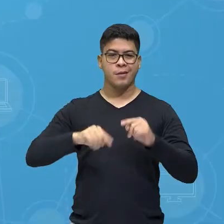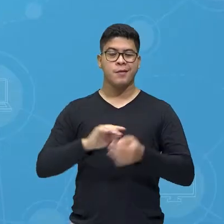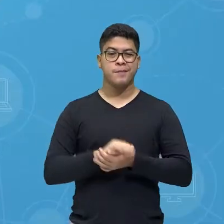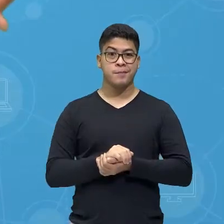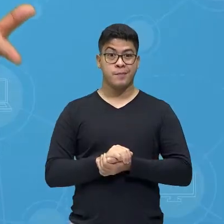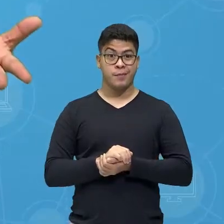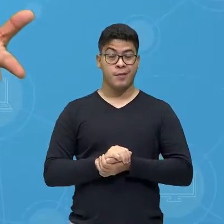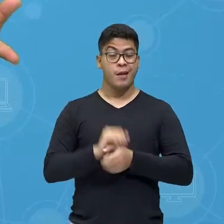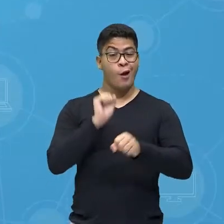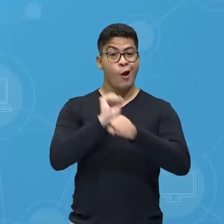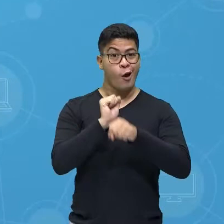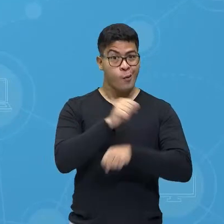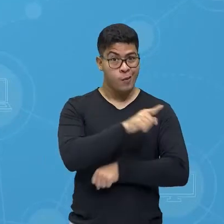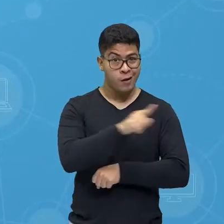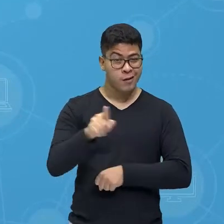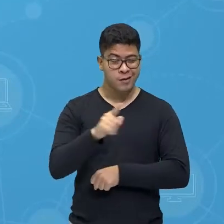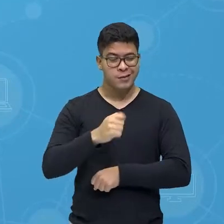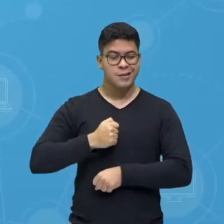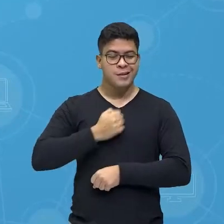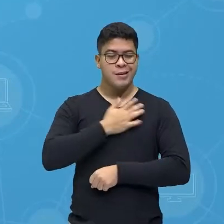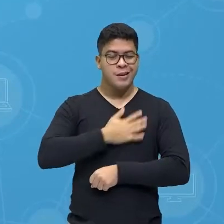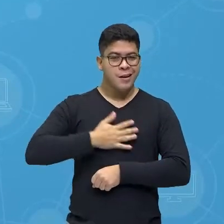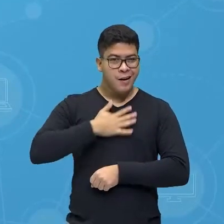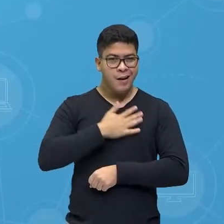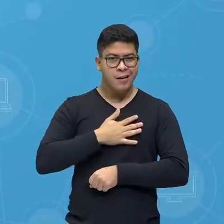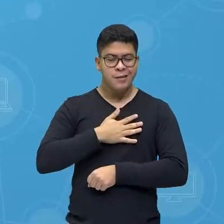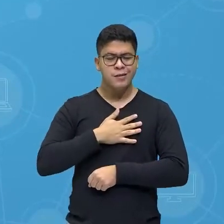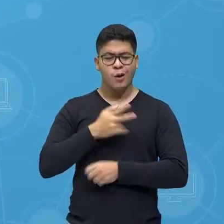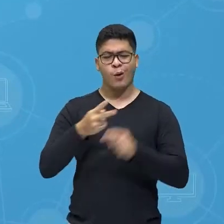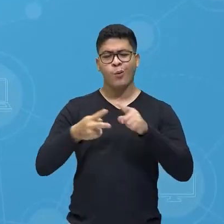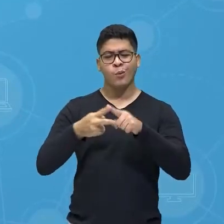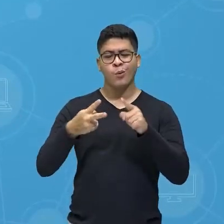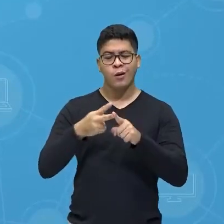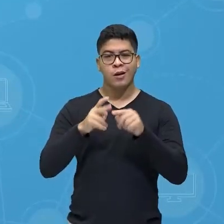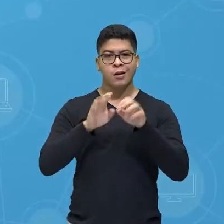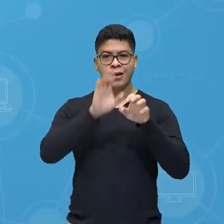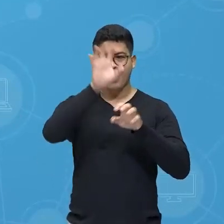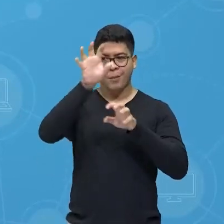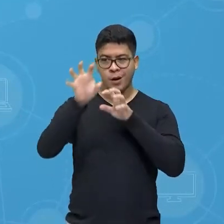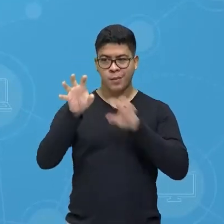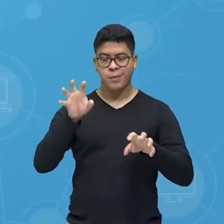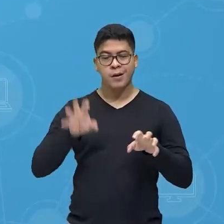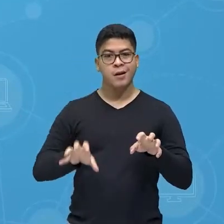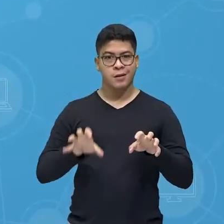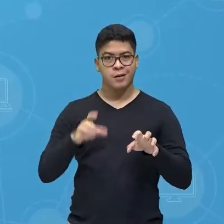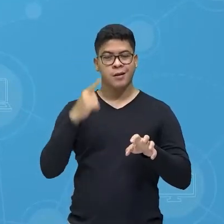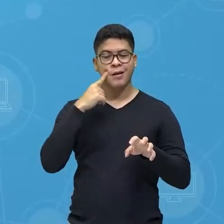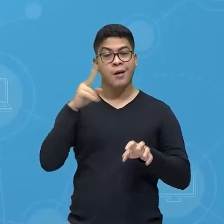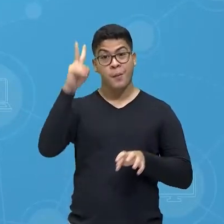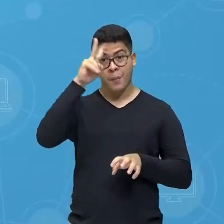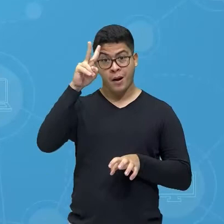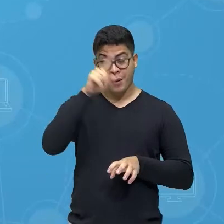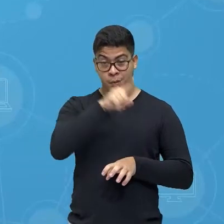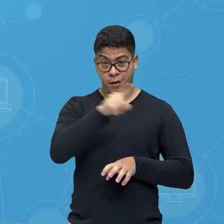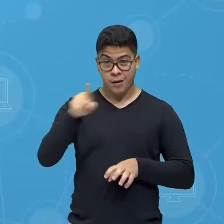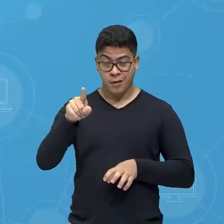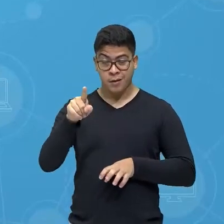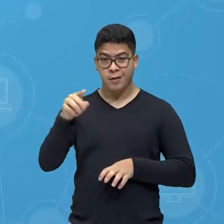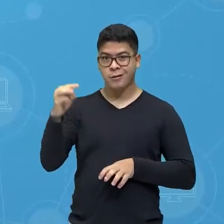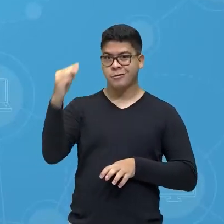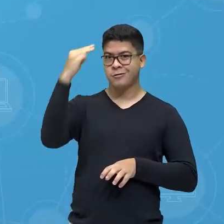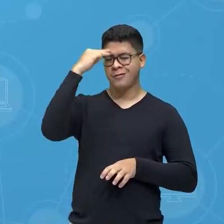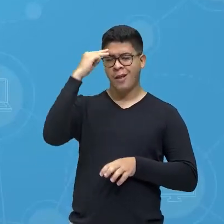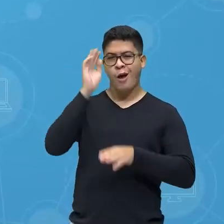tenham gostado de conhecer 2 danças aí de cada região e para refrescar ainda mais a memória de vocês, eu trouxe um